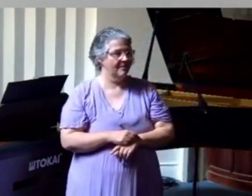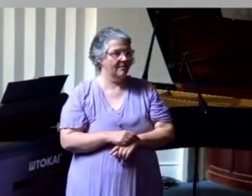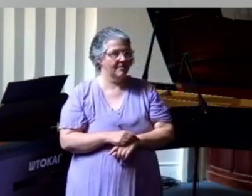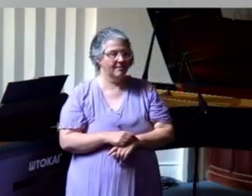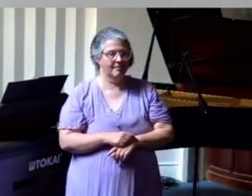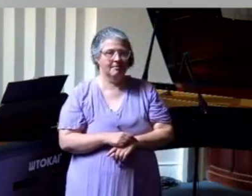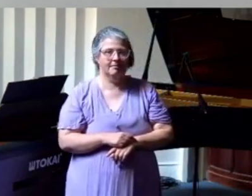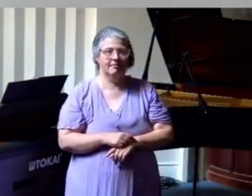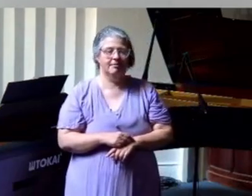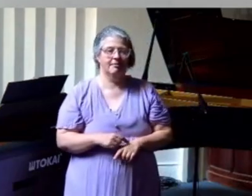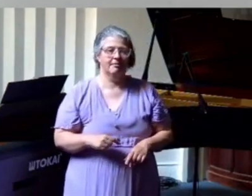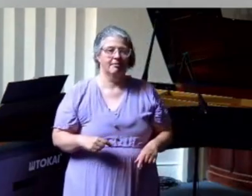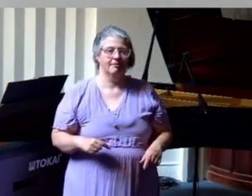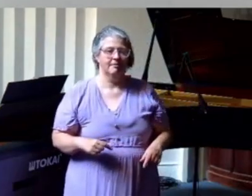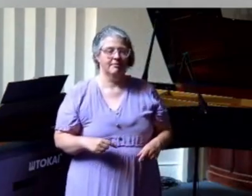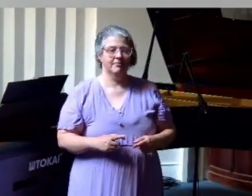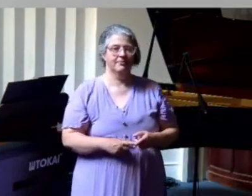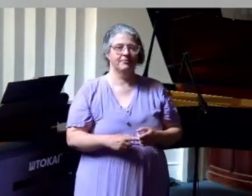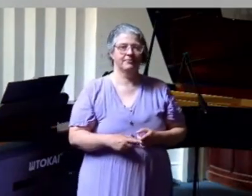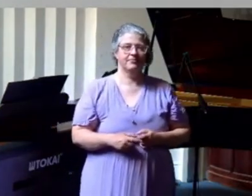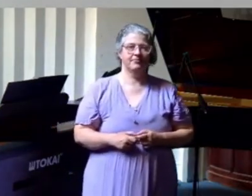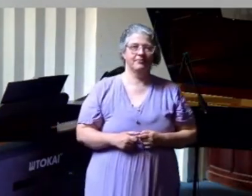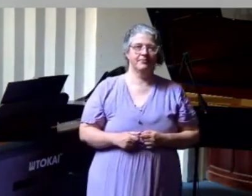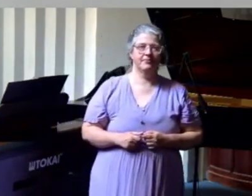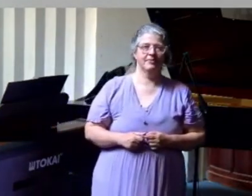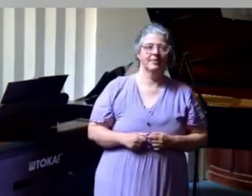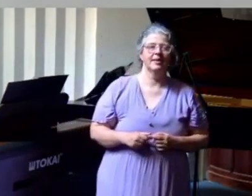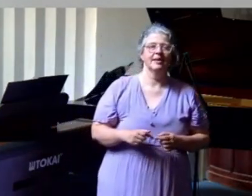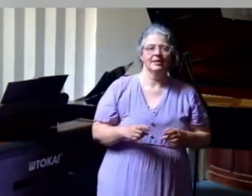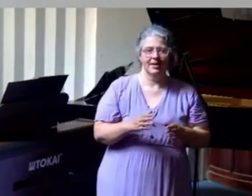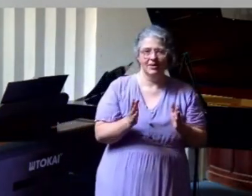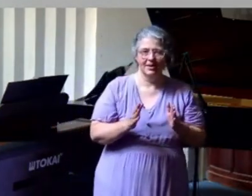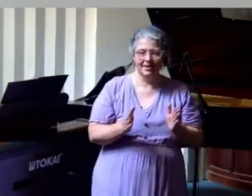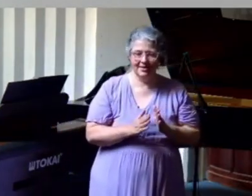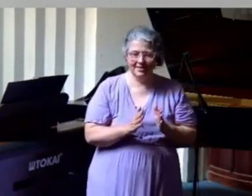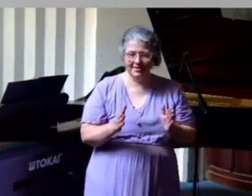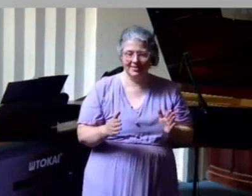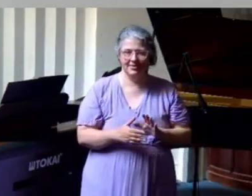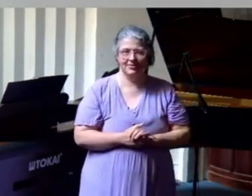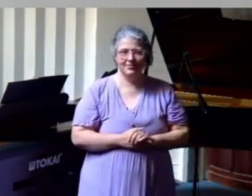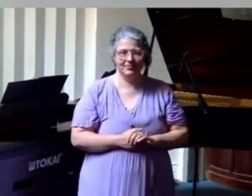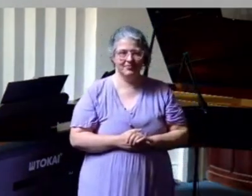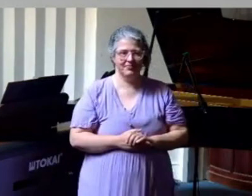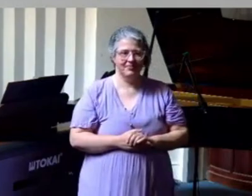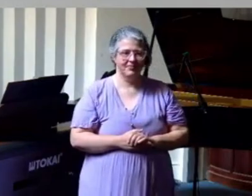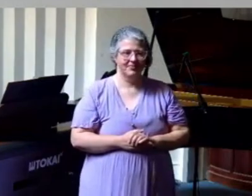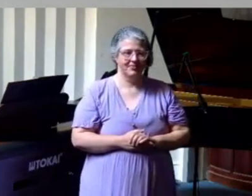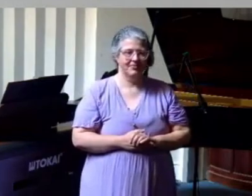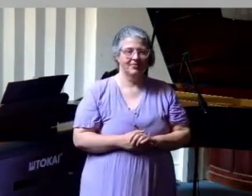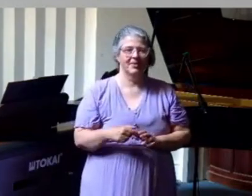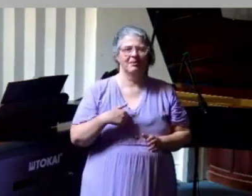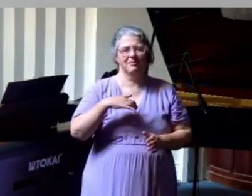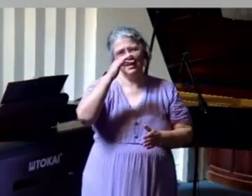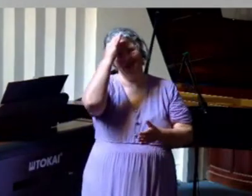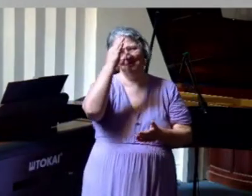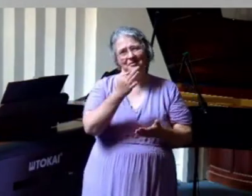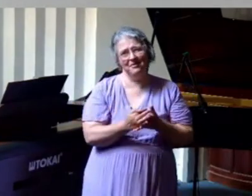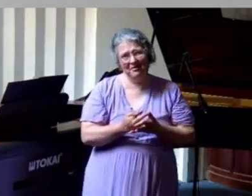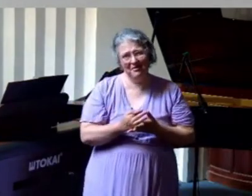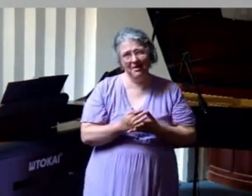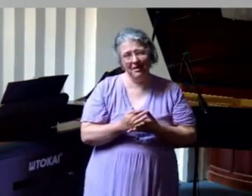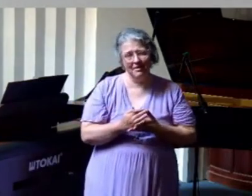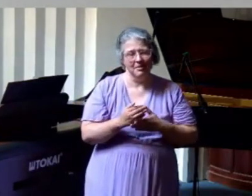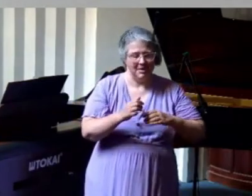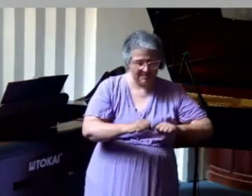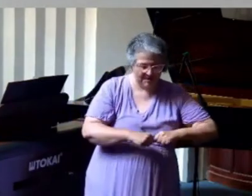Para começar nossa conversa de hoje, nesse texto. Se você perceber de repente, ei, minha fé está mais para